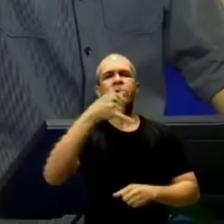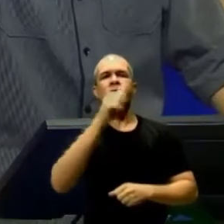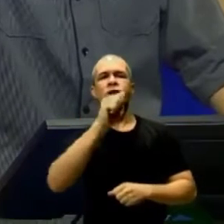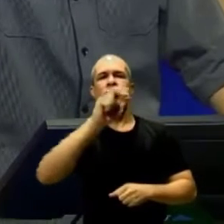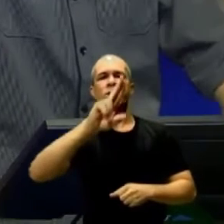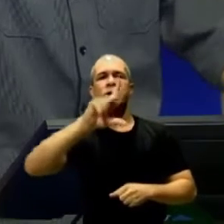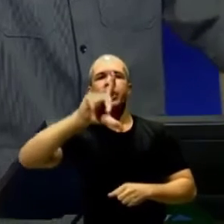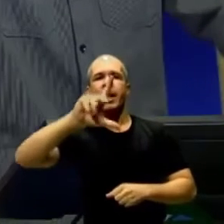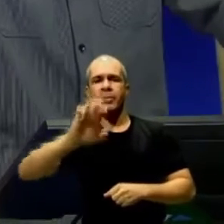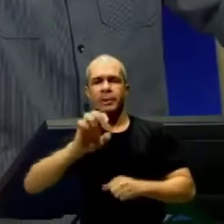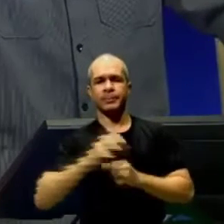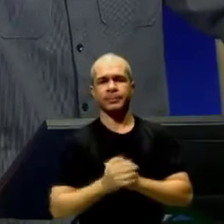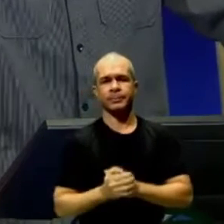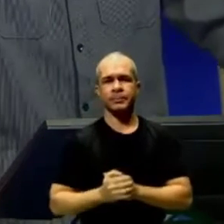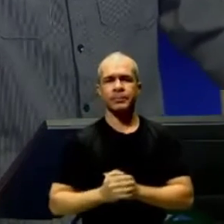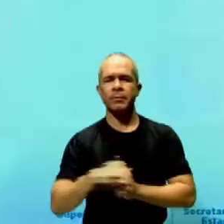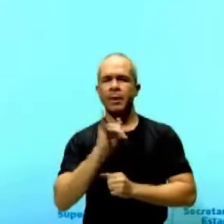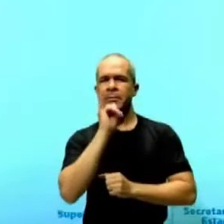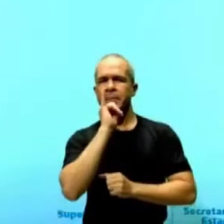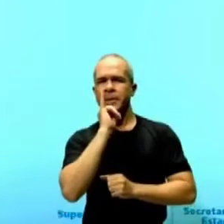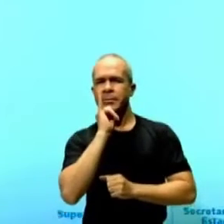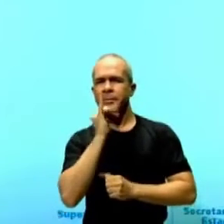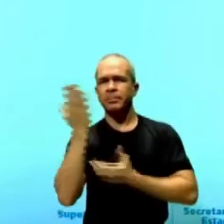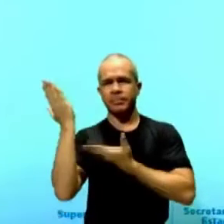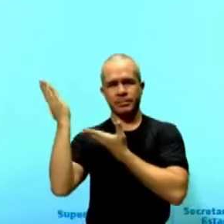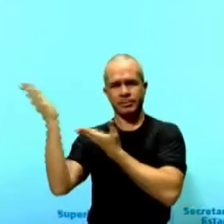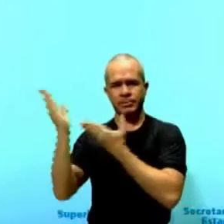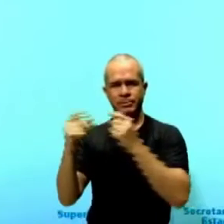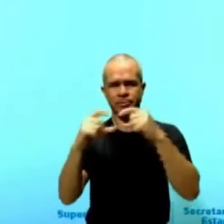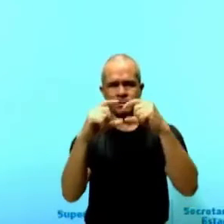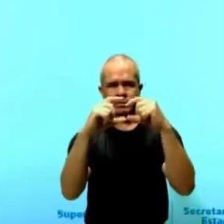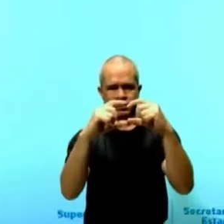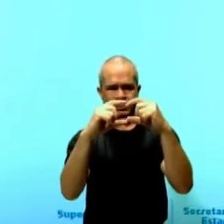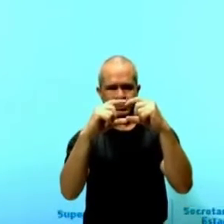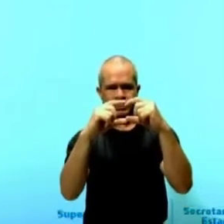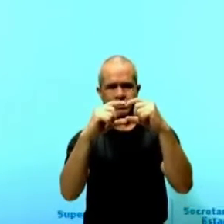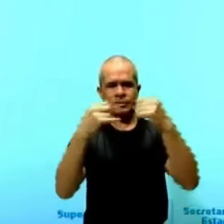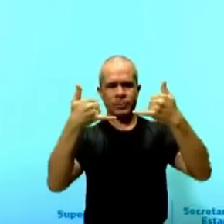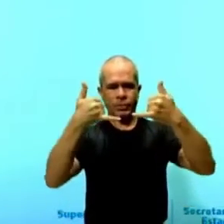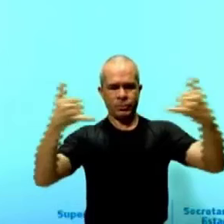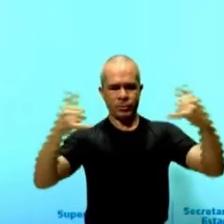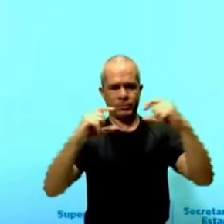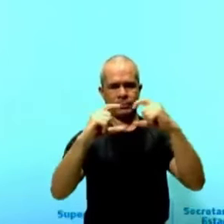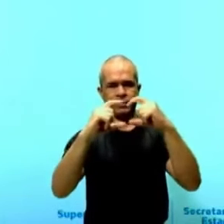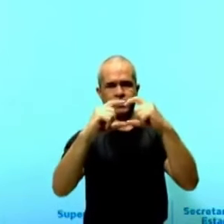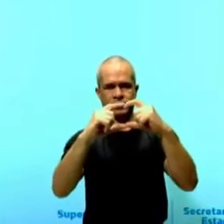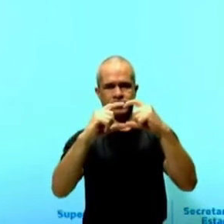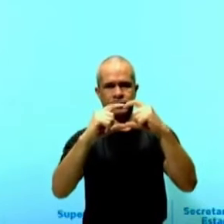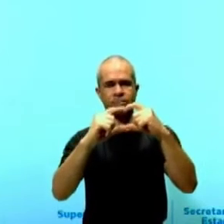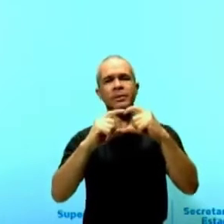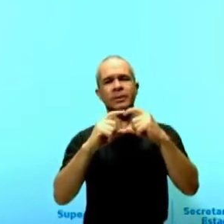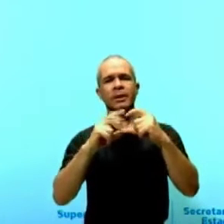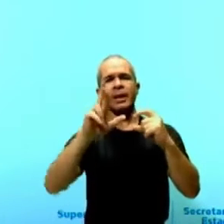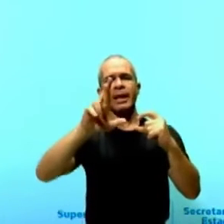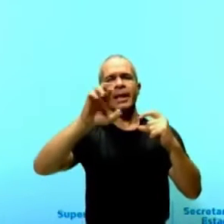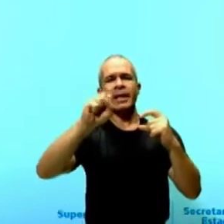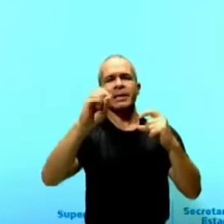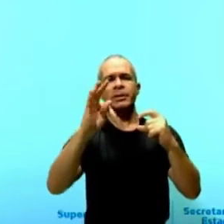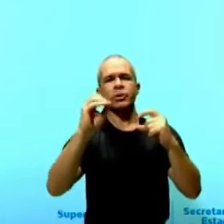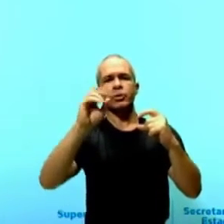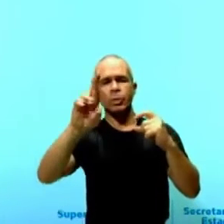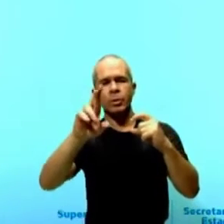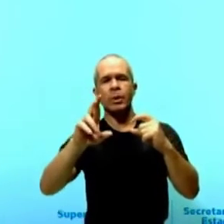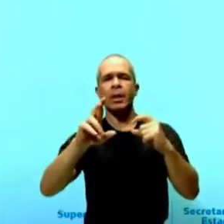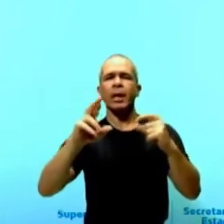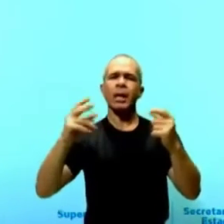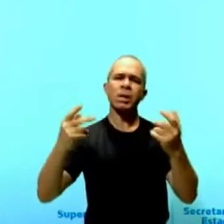nós temos as representações de um resistor qualquer, e muito comum acontecer o quê? A gente utilizar lâmpadas, mas não